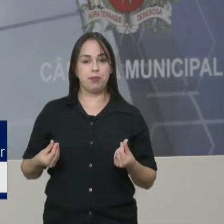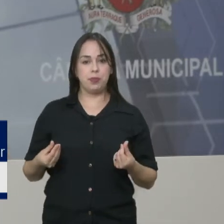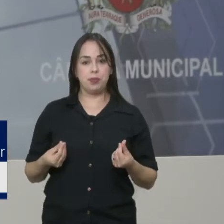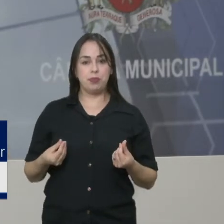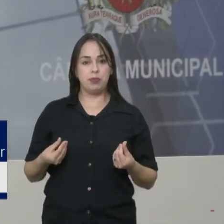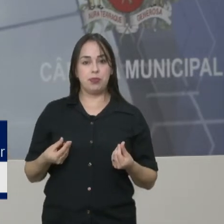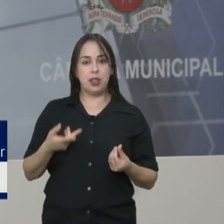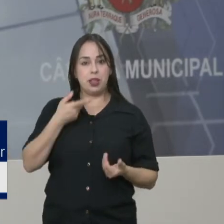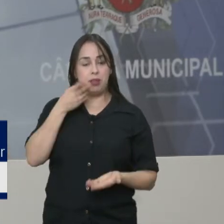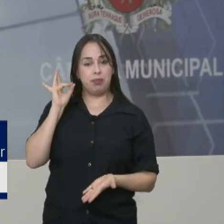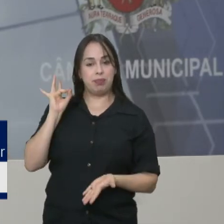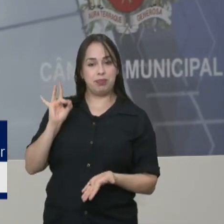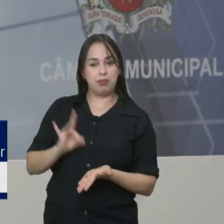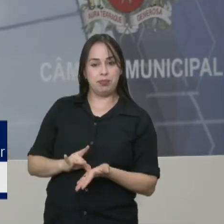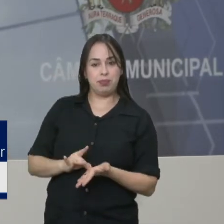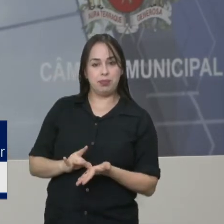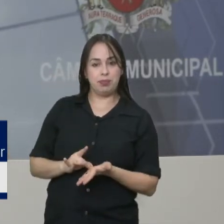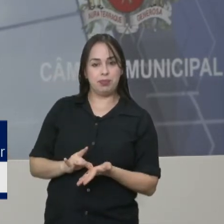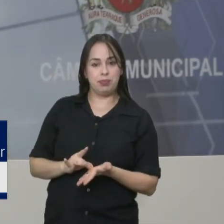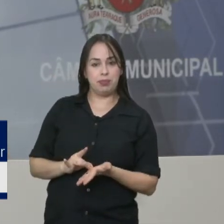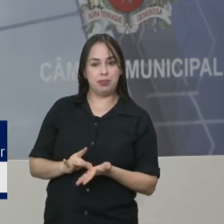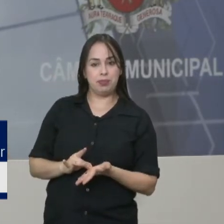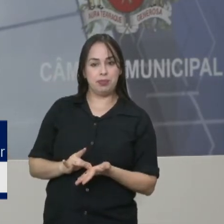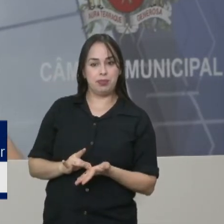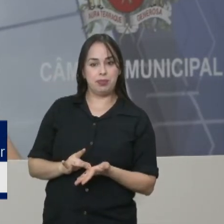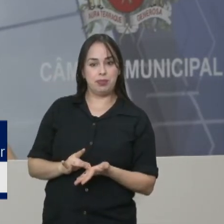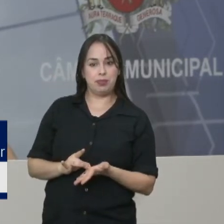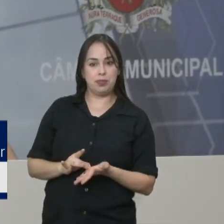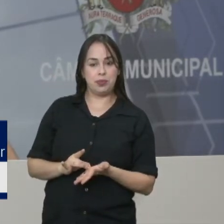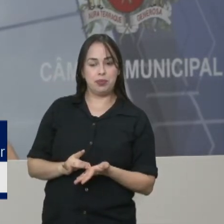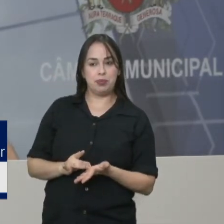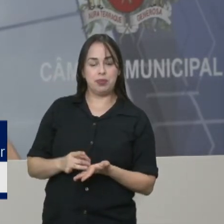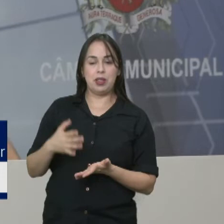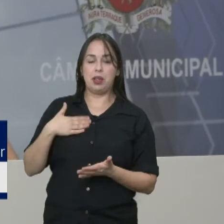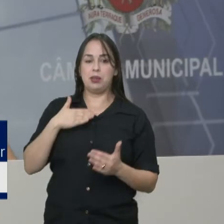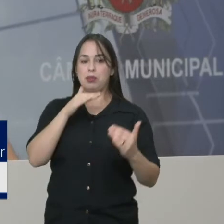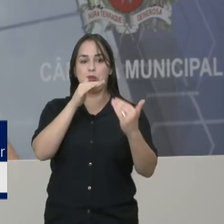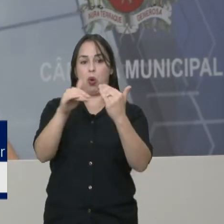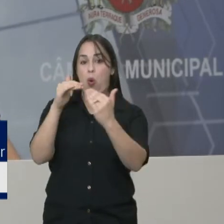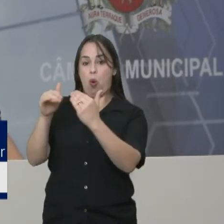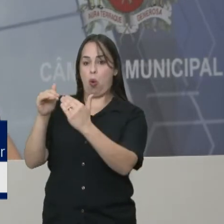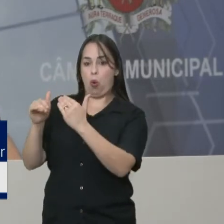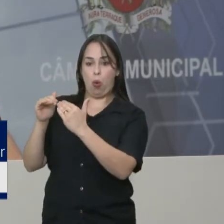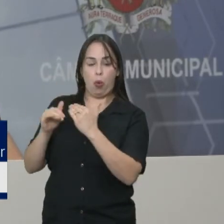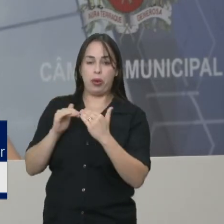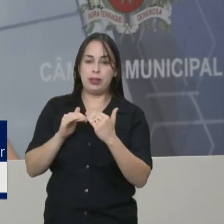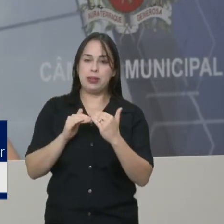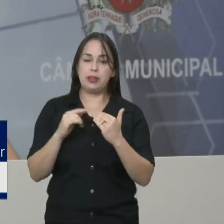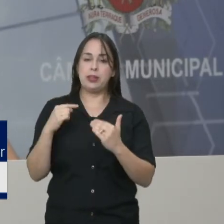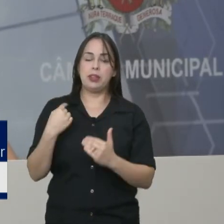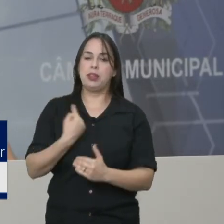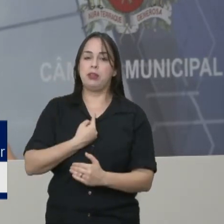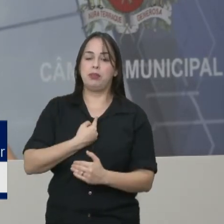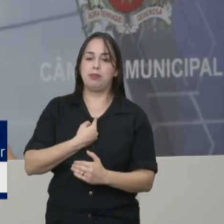afirmar aqui, de forma contrária a alguns colegas, que não podemos